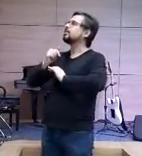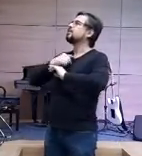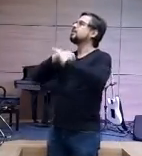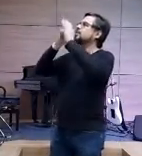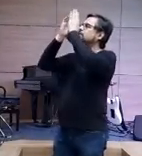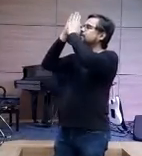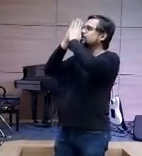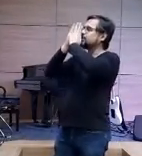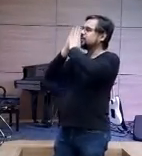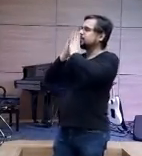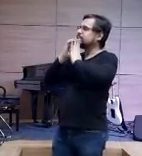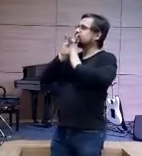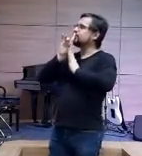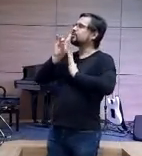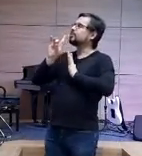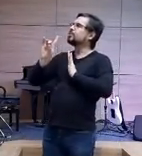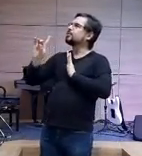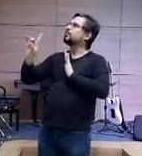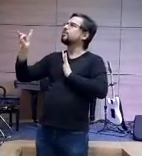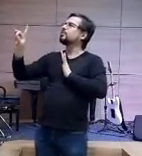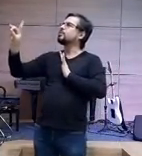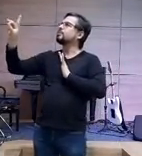te adorarei